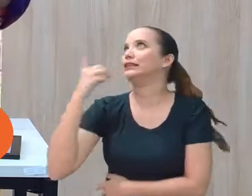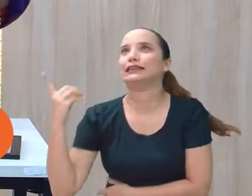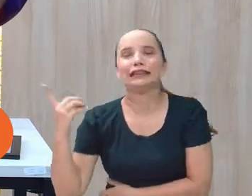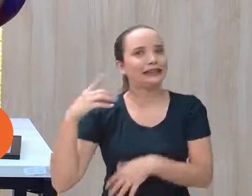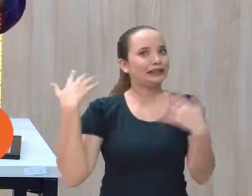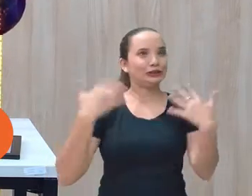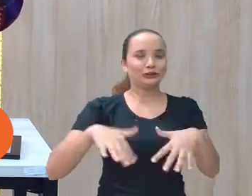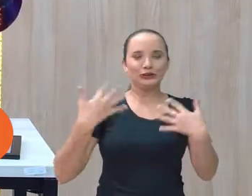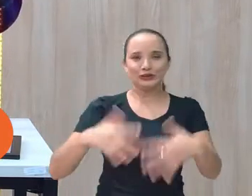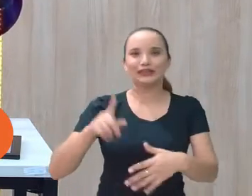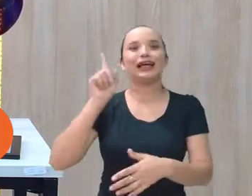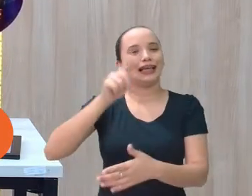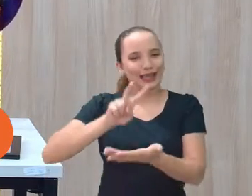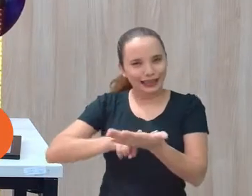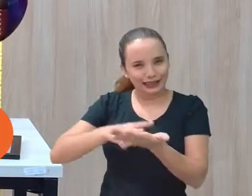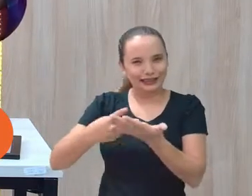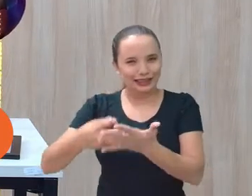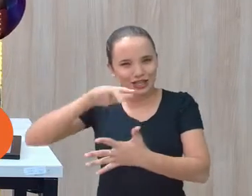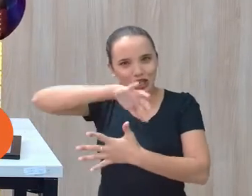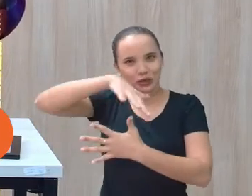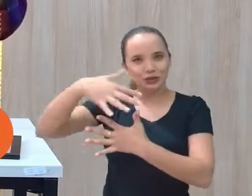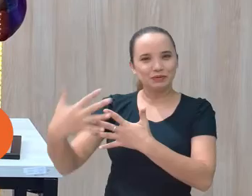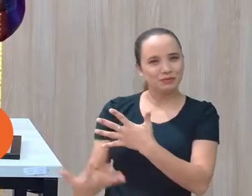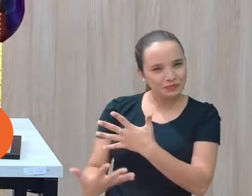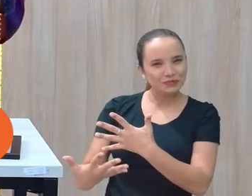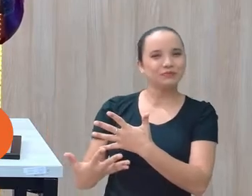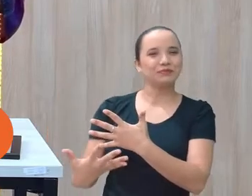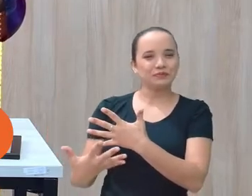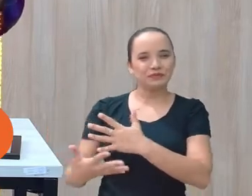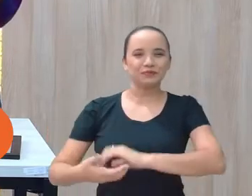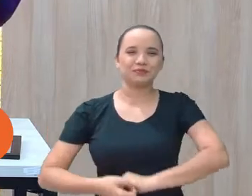A tradução de Libras, né?